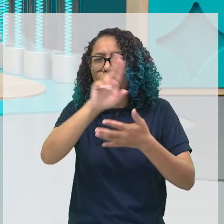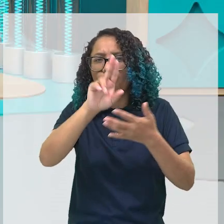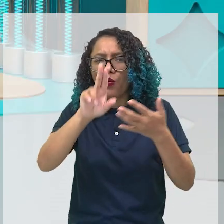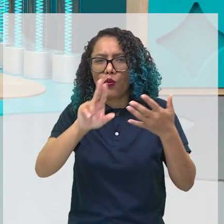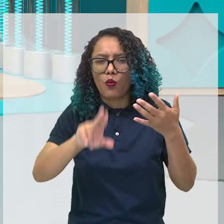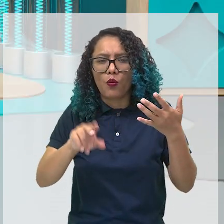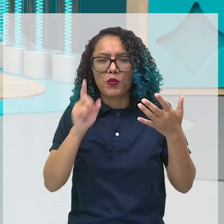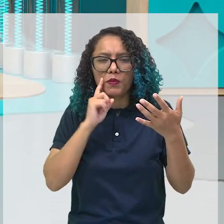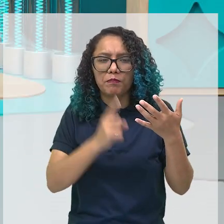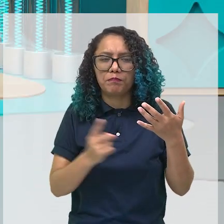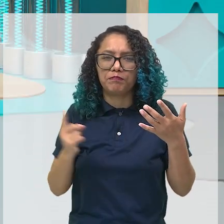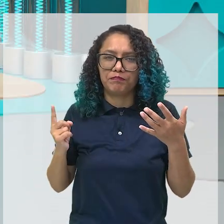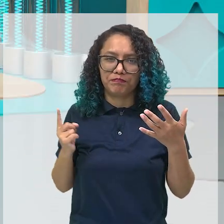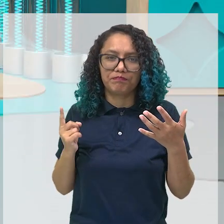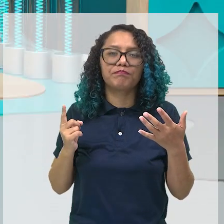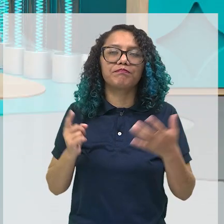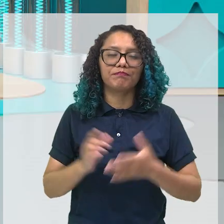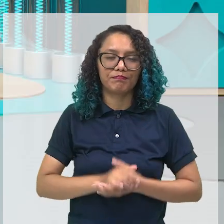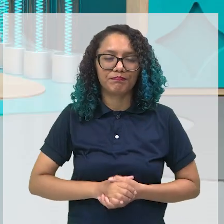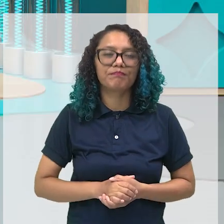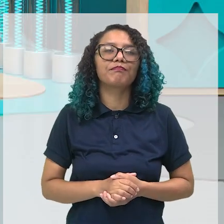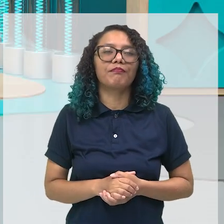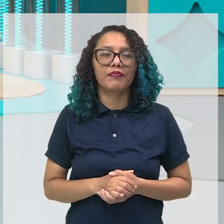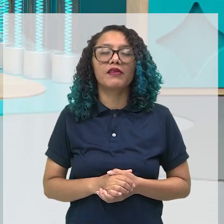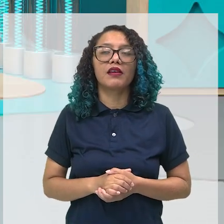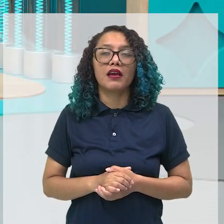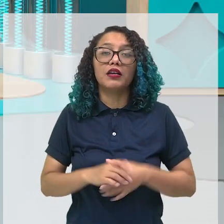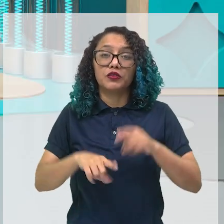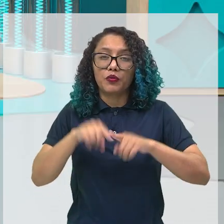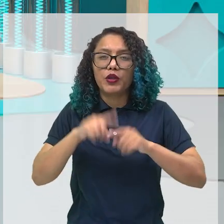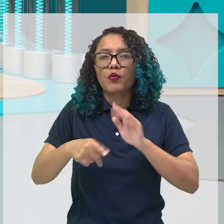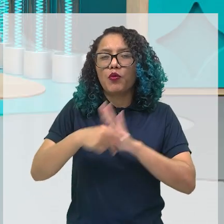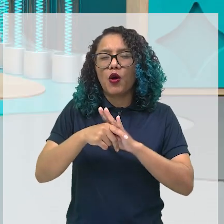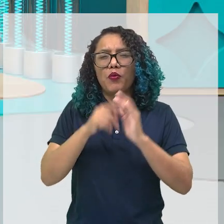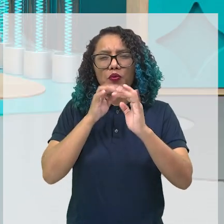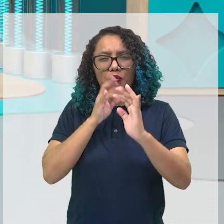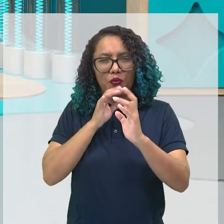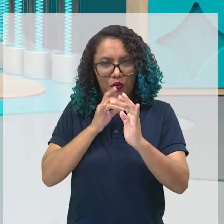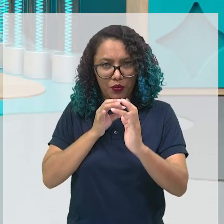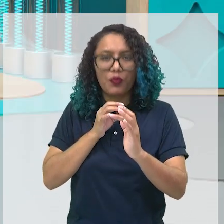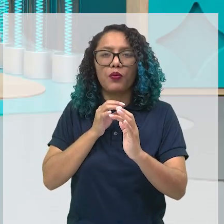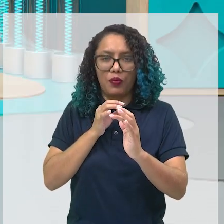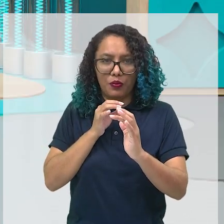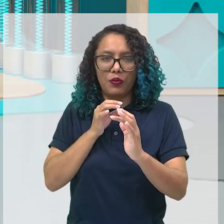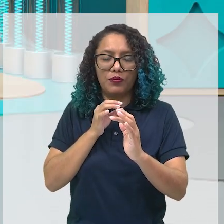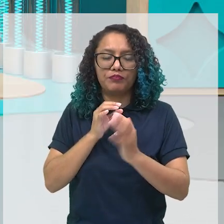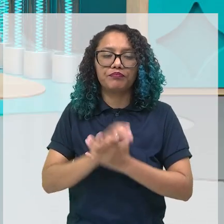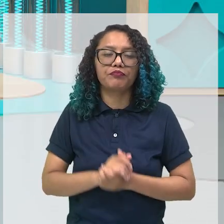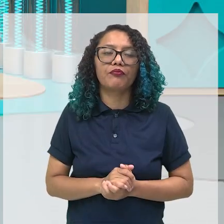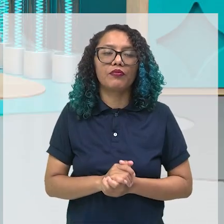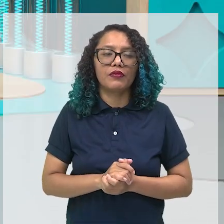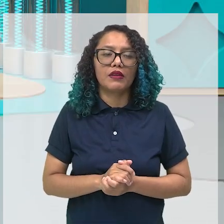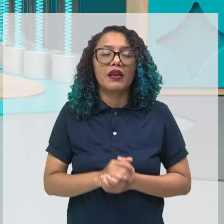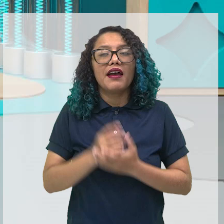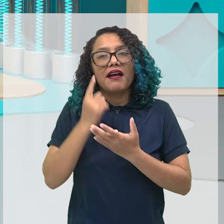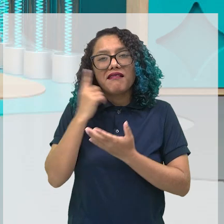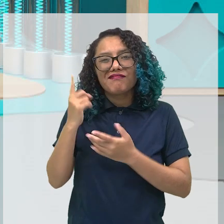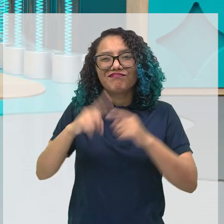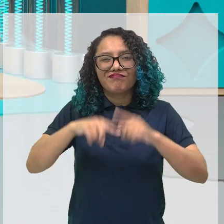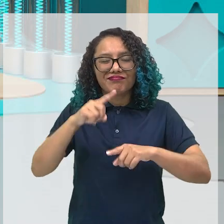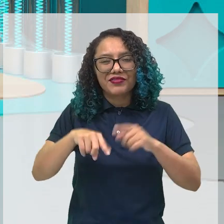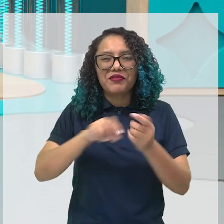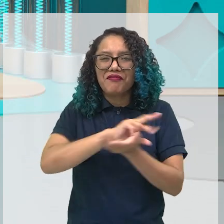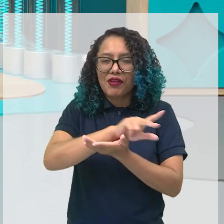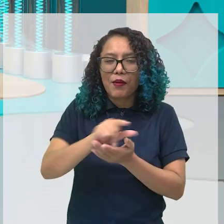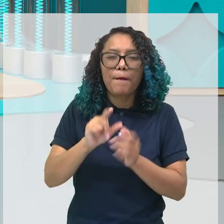timbales, trompetes e trombones, são instrumentos de sopro. Então, esse mix de instrumentos vai culminar